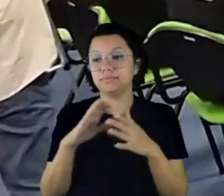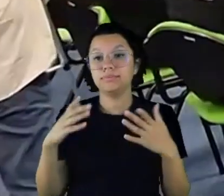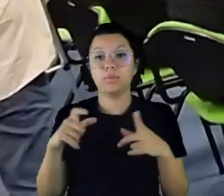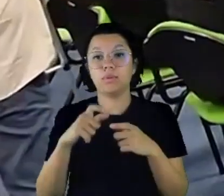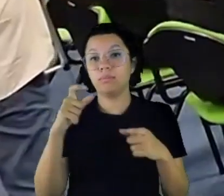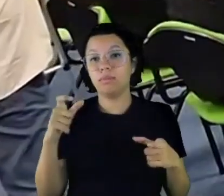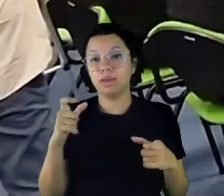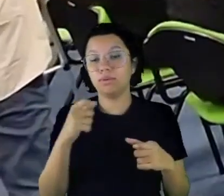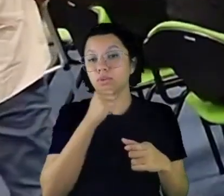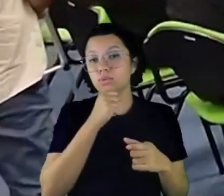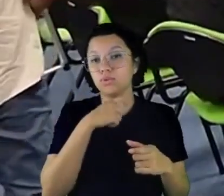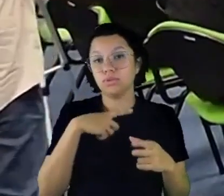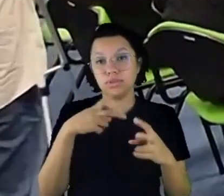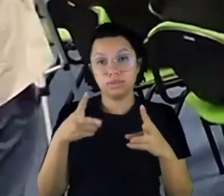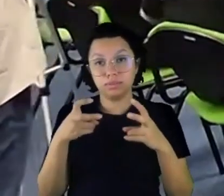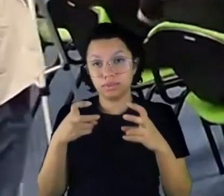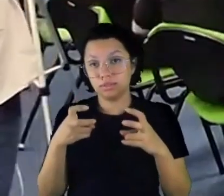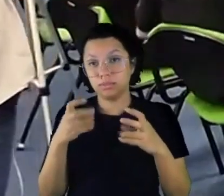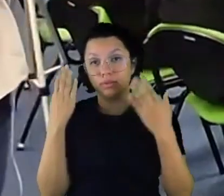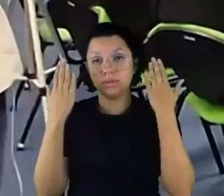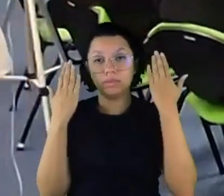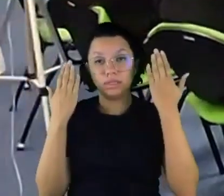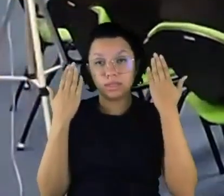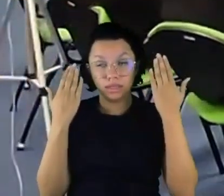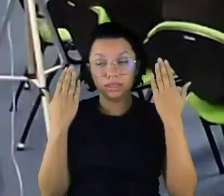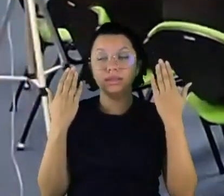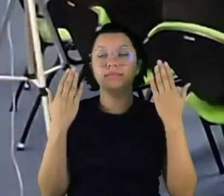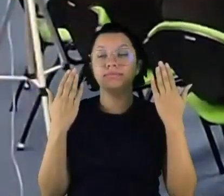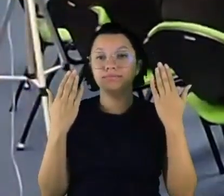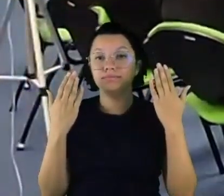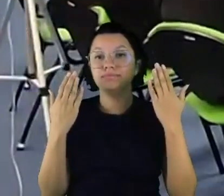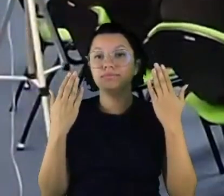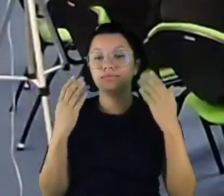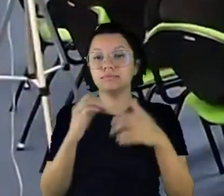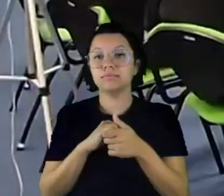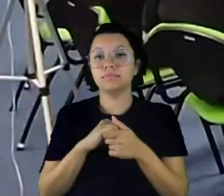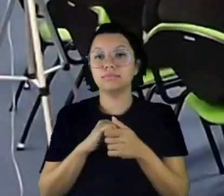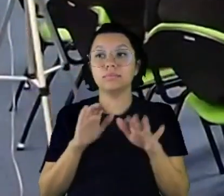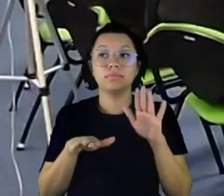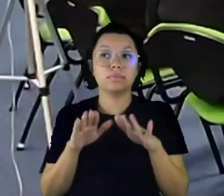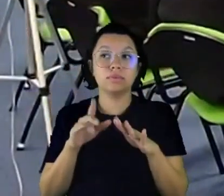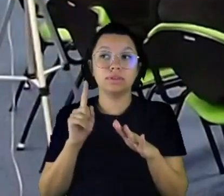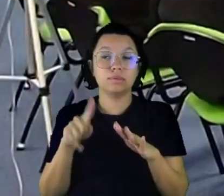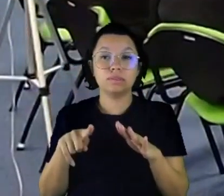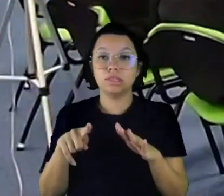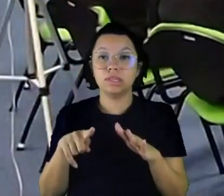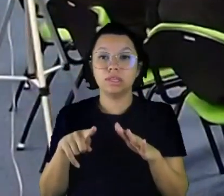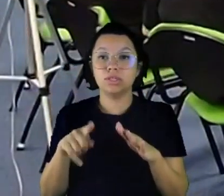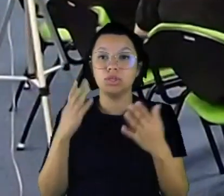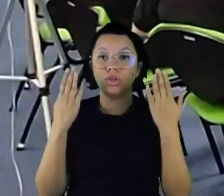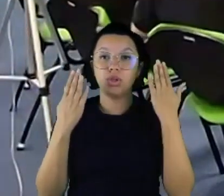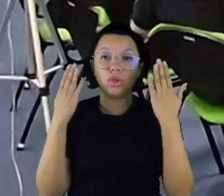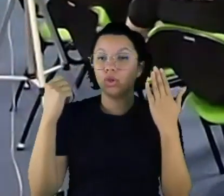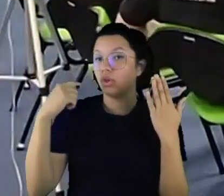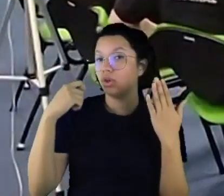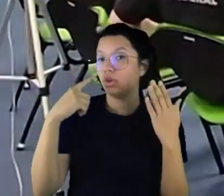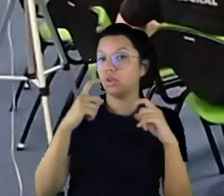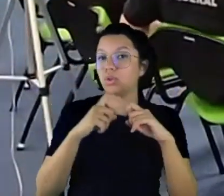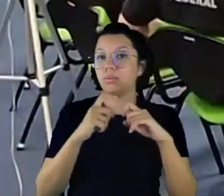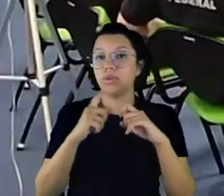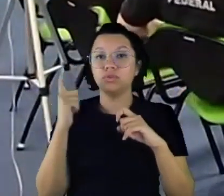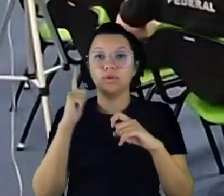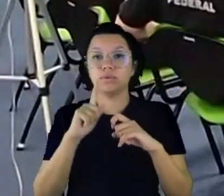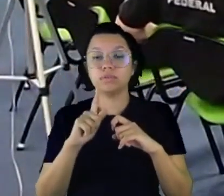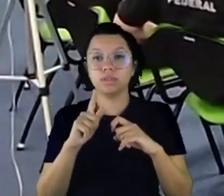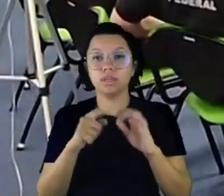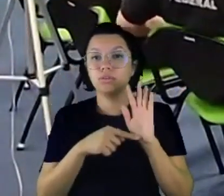tem essa percepção da psiquiatria e da psicologia, né? Talvez não seja o psiquiatra o médico que vai conseguir ajudar